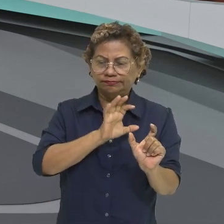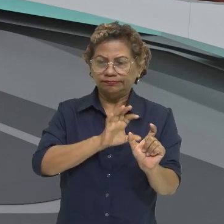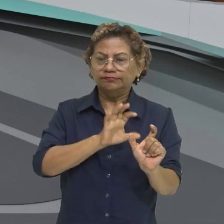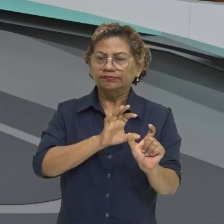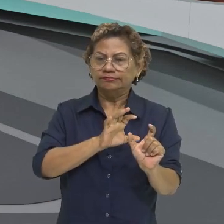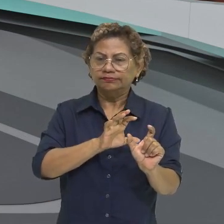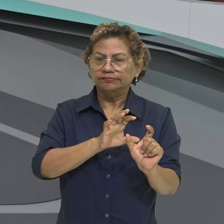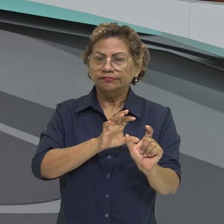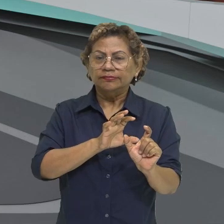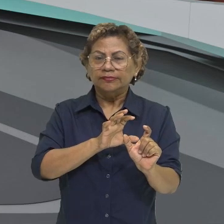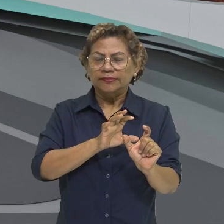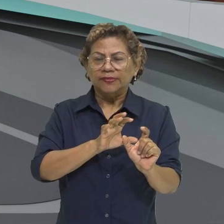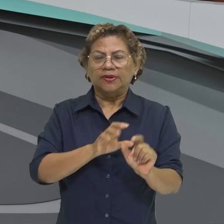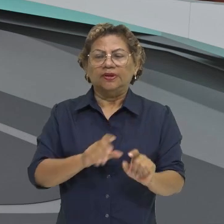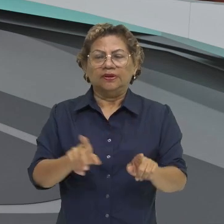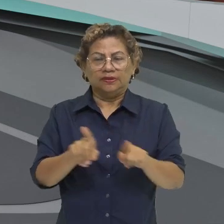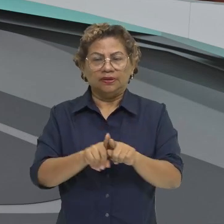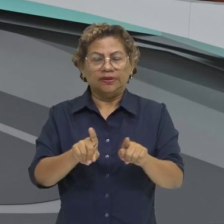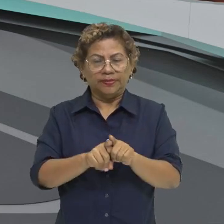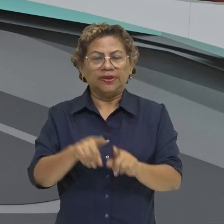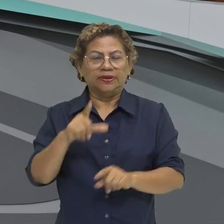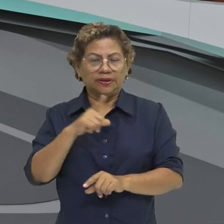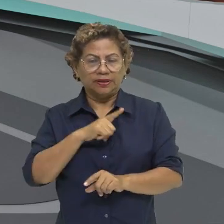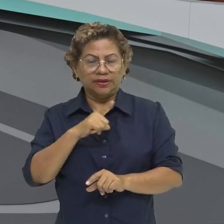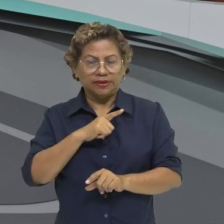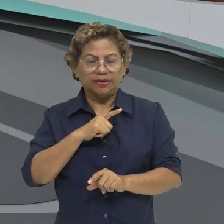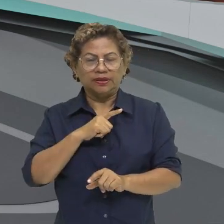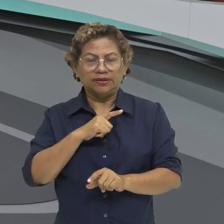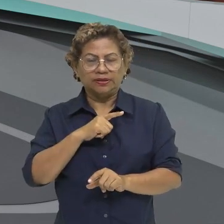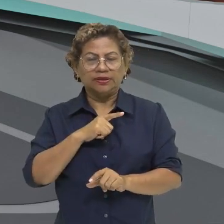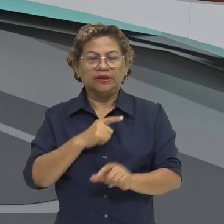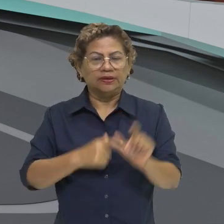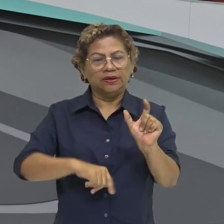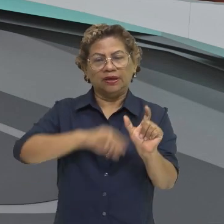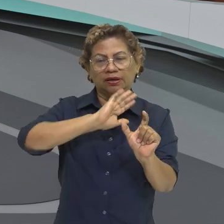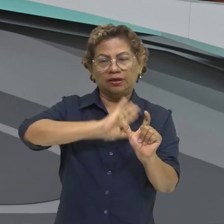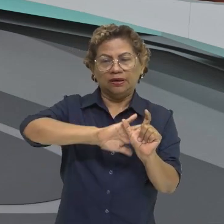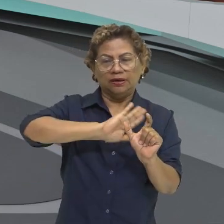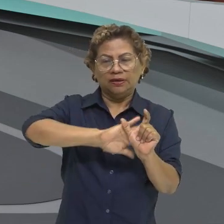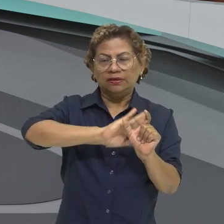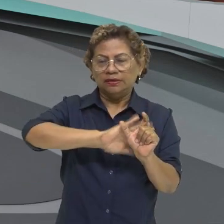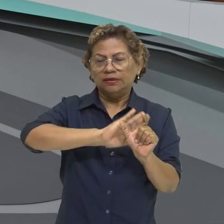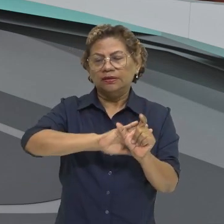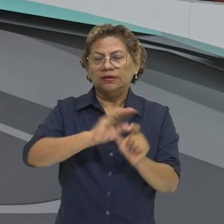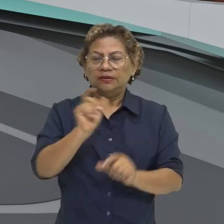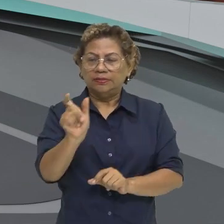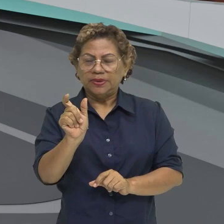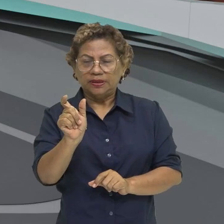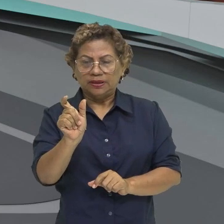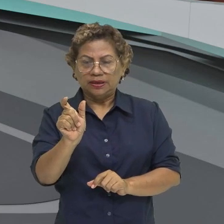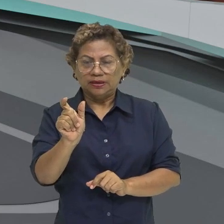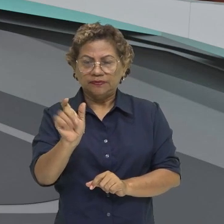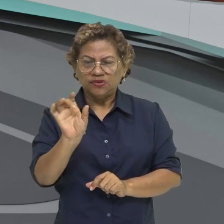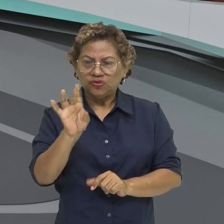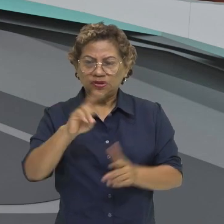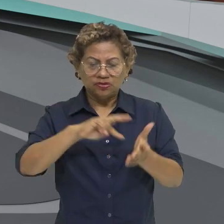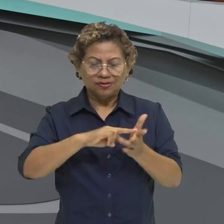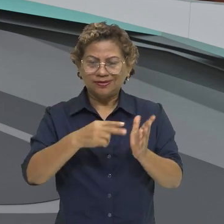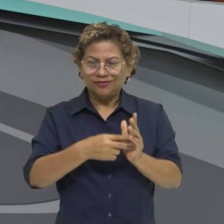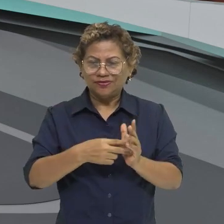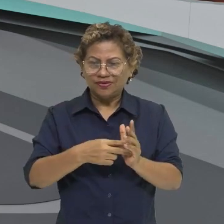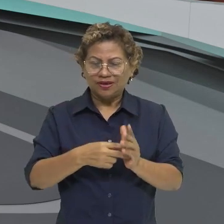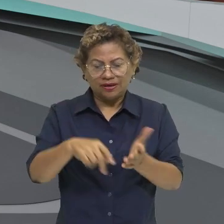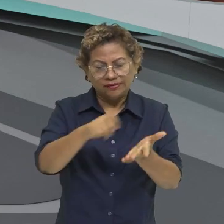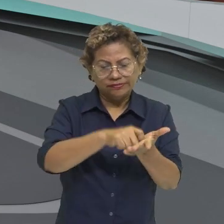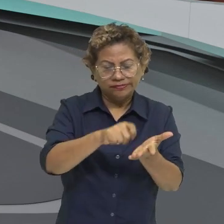tem sentidos conotativos. Uma palavra não significa só aquilo que está escrito lá. Tem outro significado,